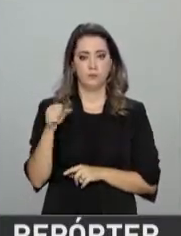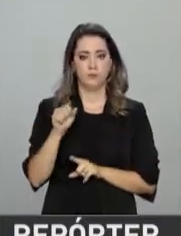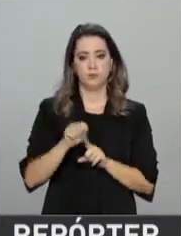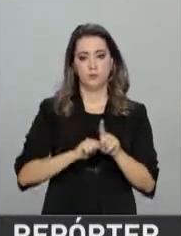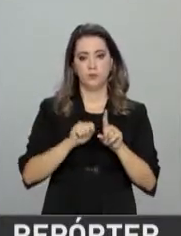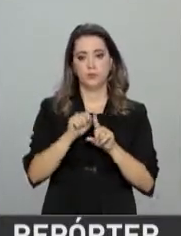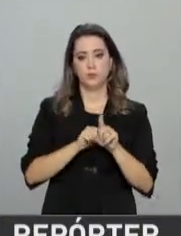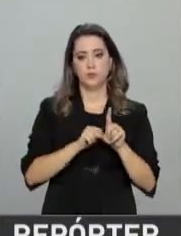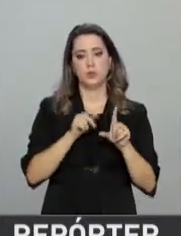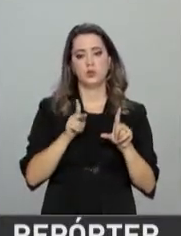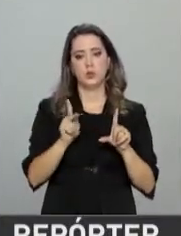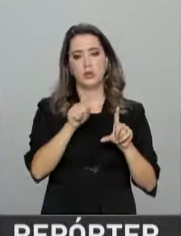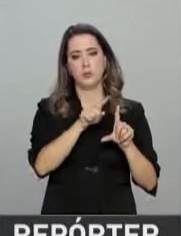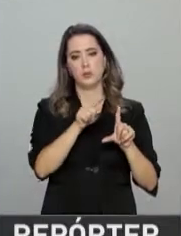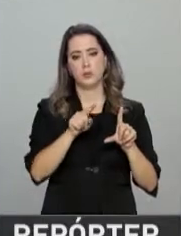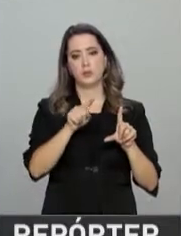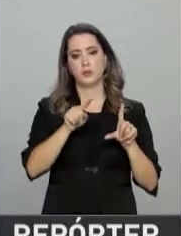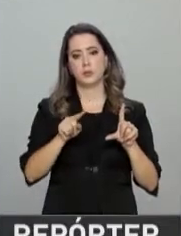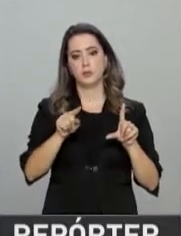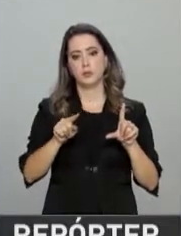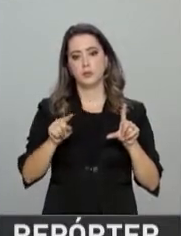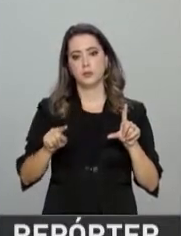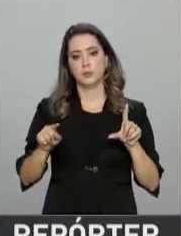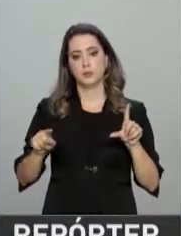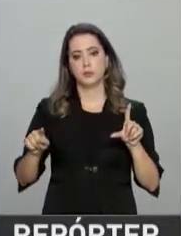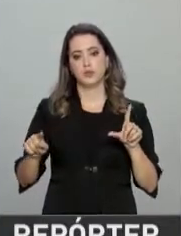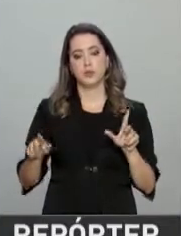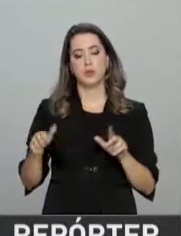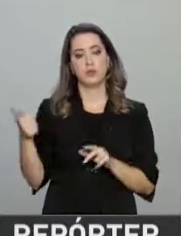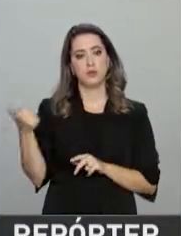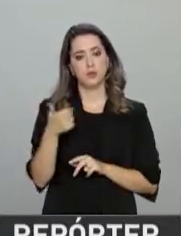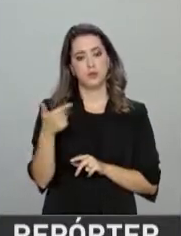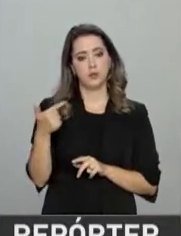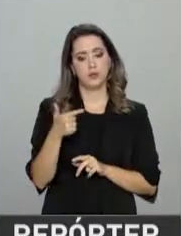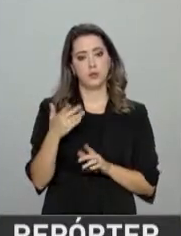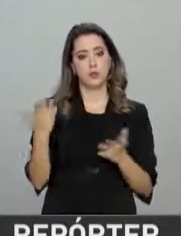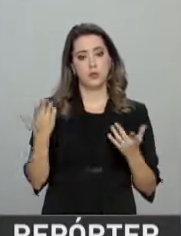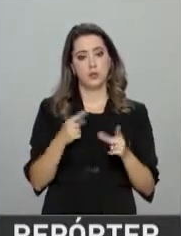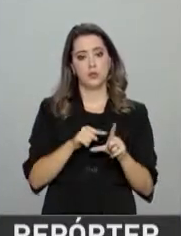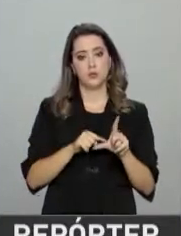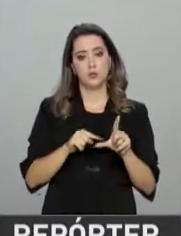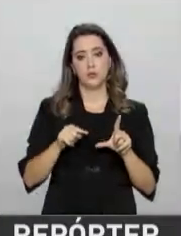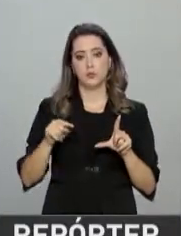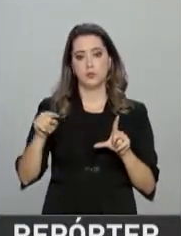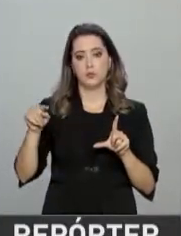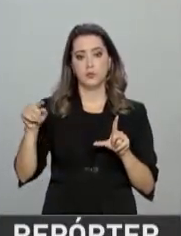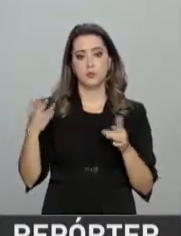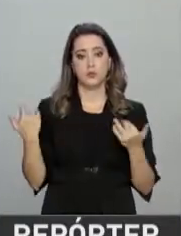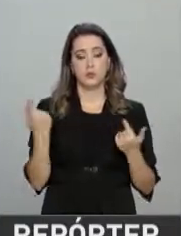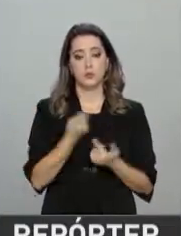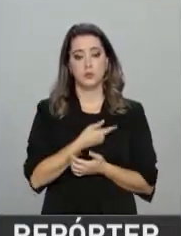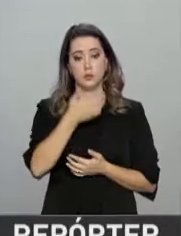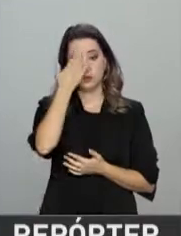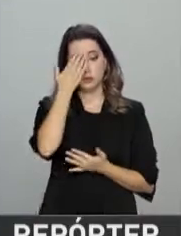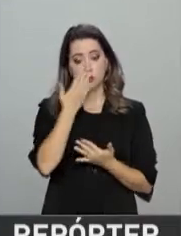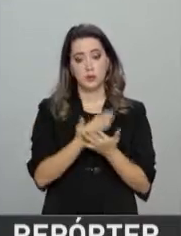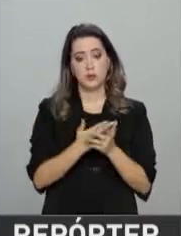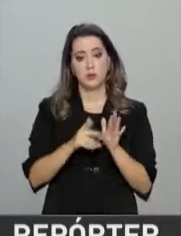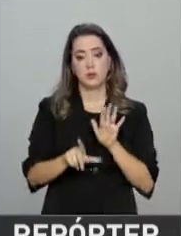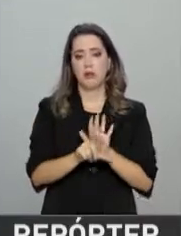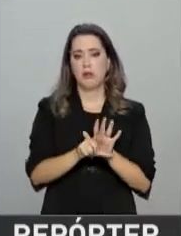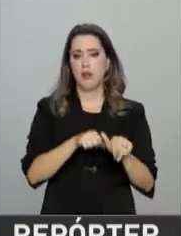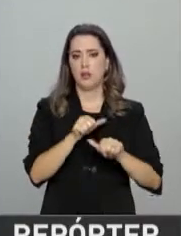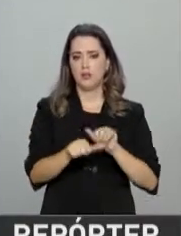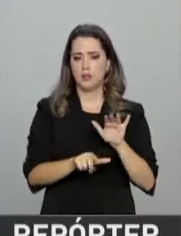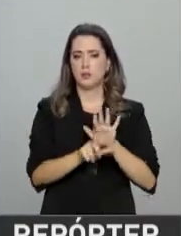e foram 18 meses de quedas consecutivas. Nós já estamos no 12º mês de alta também consecutiva. Medidas legislativas também que foram